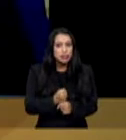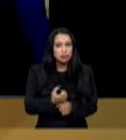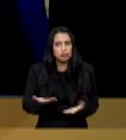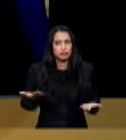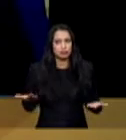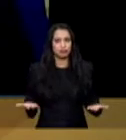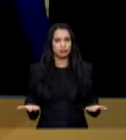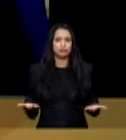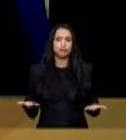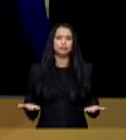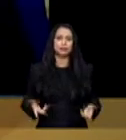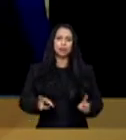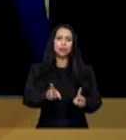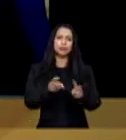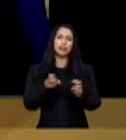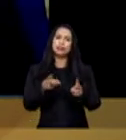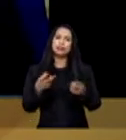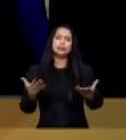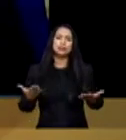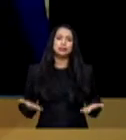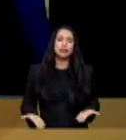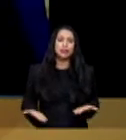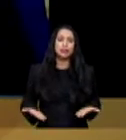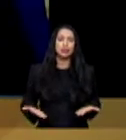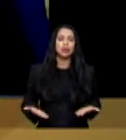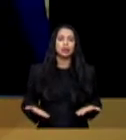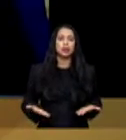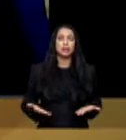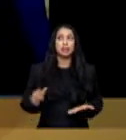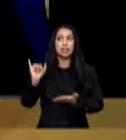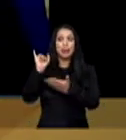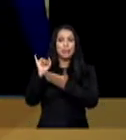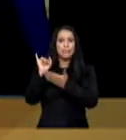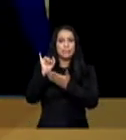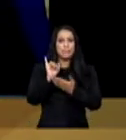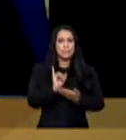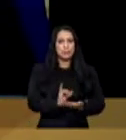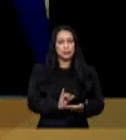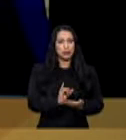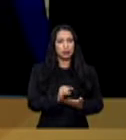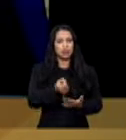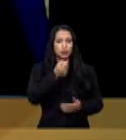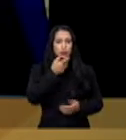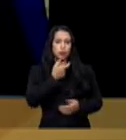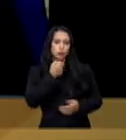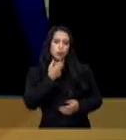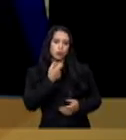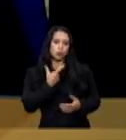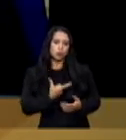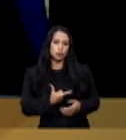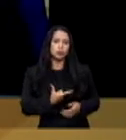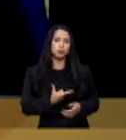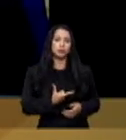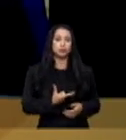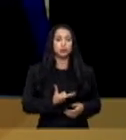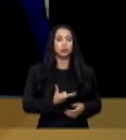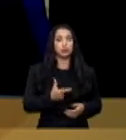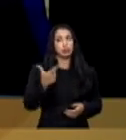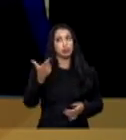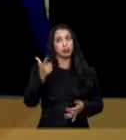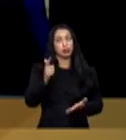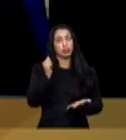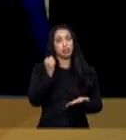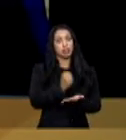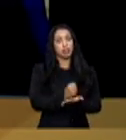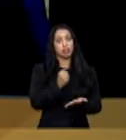perceptível, pois, que o preceito secundário do delito de importação de produtos terapêuticos ou medicinais sem